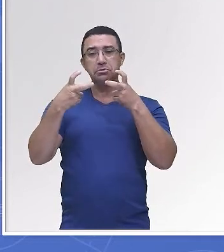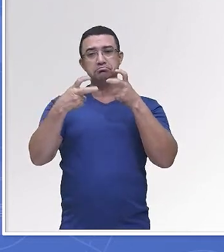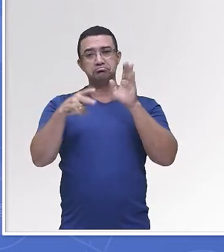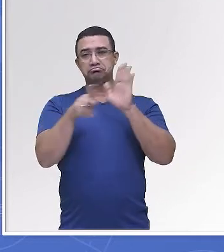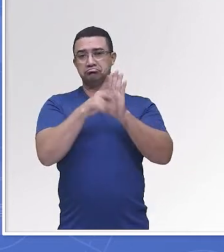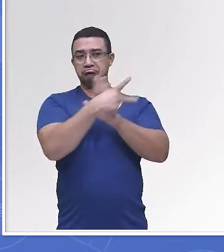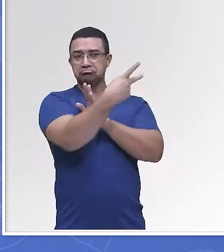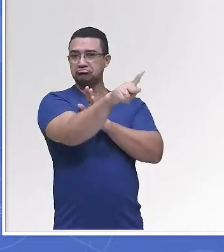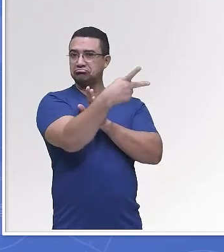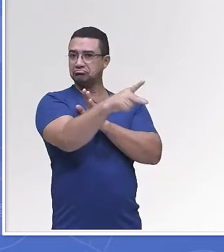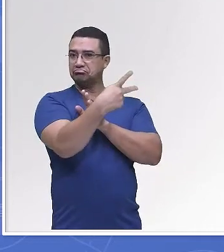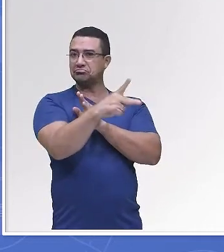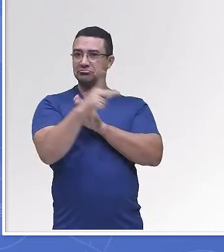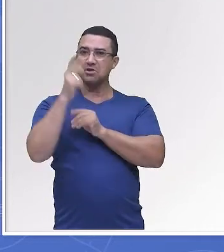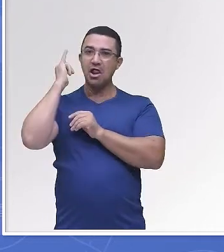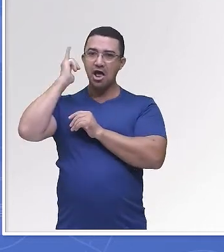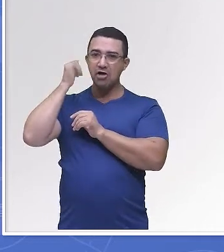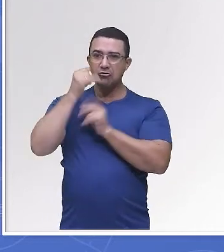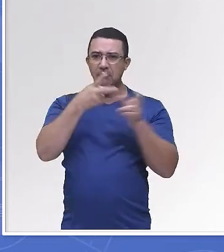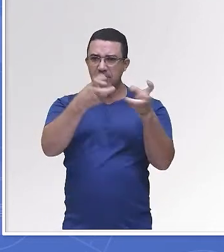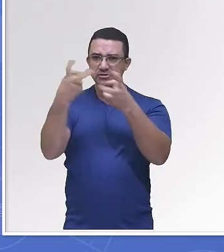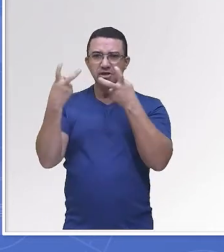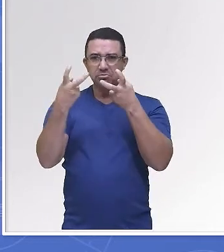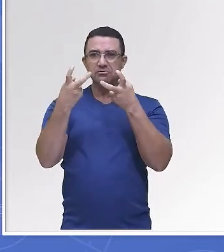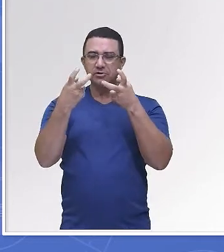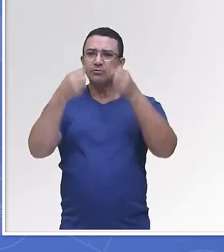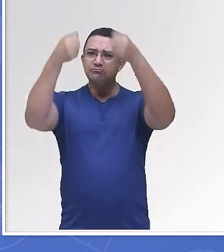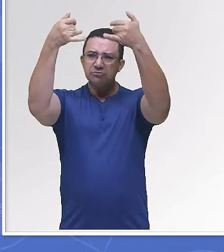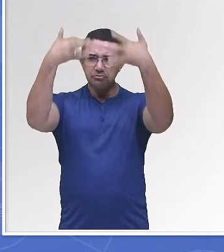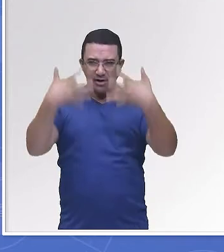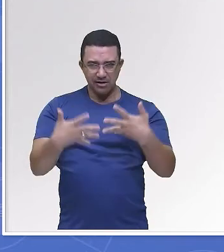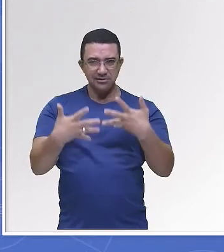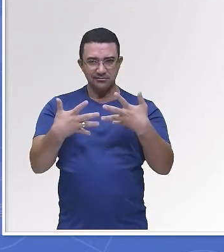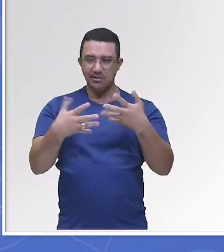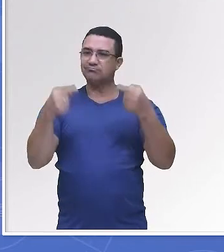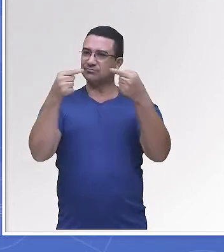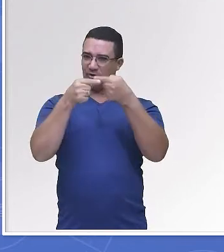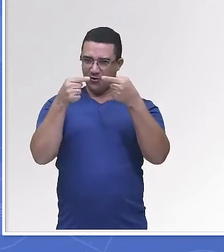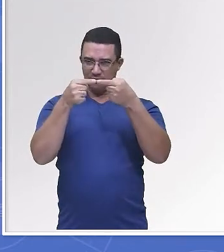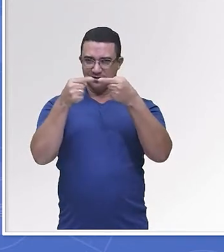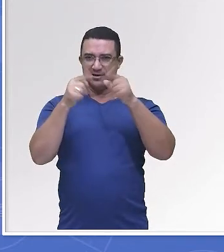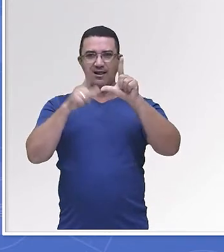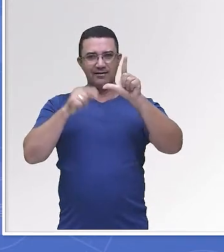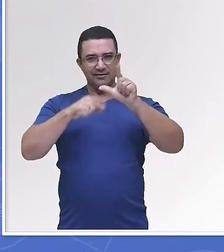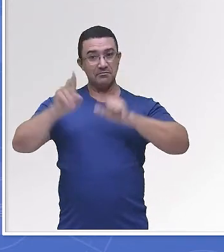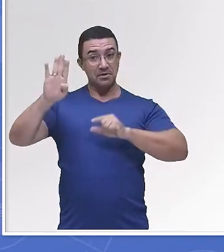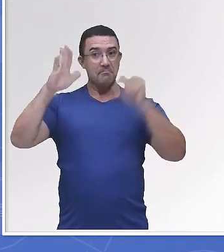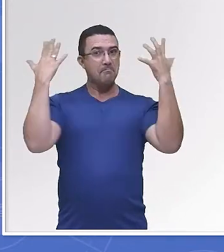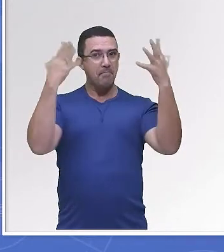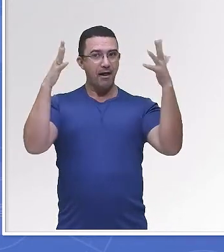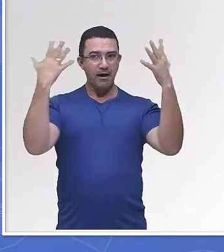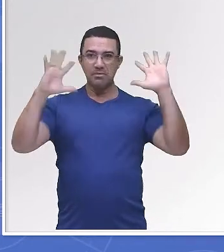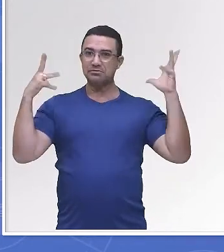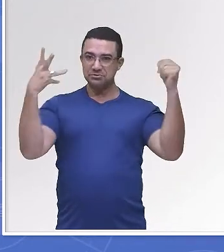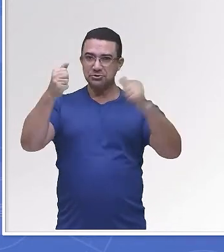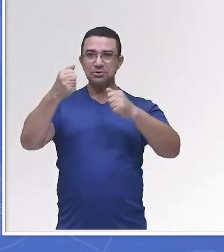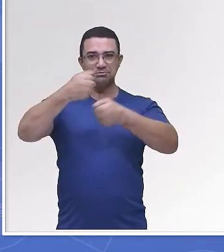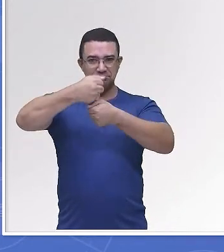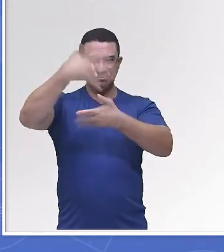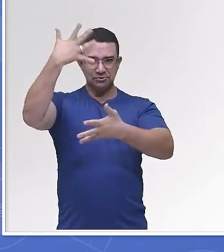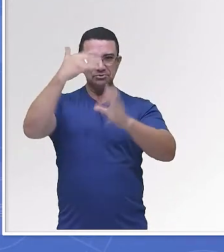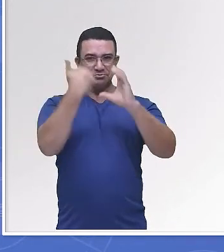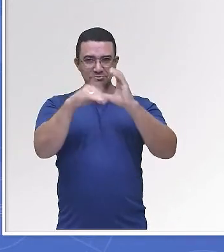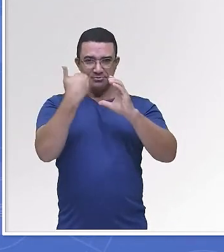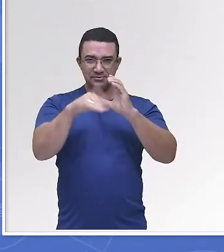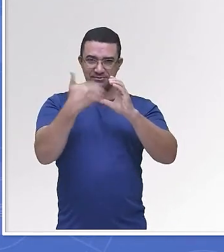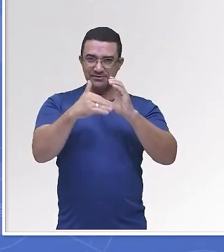percebe essa cena, ok? Então, de fato, vai ser a alternativa B. Parabéns a todos aí no nosso chat que interagiram conosco e a gente segue